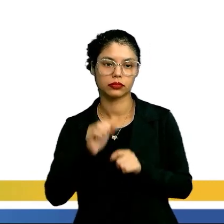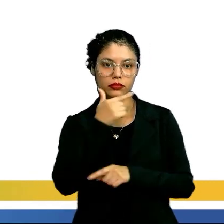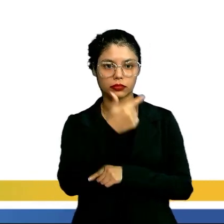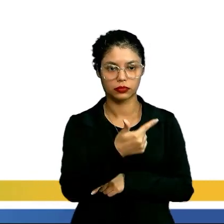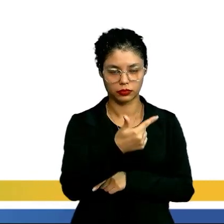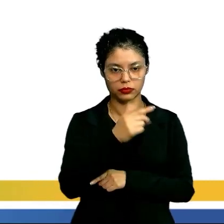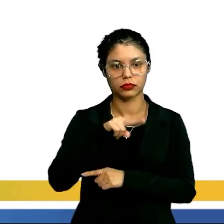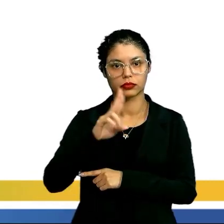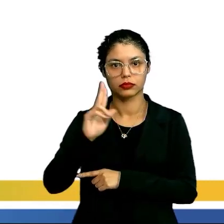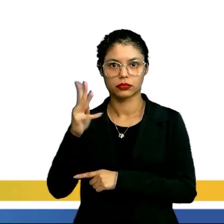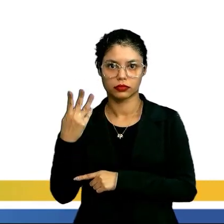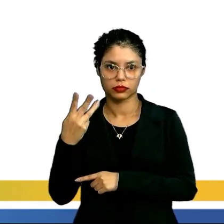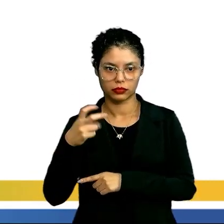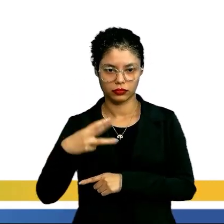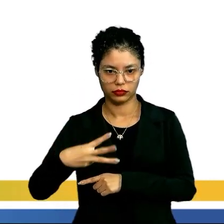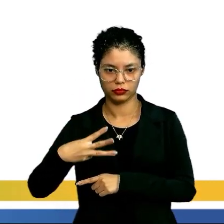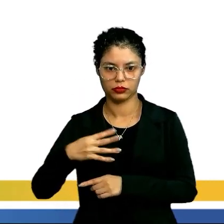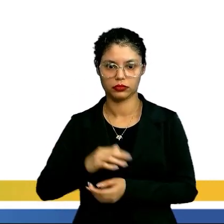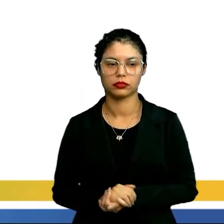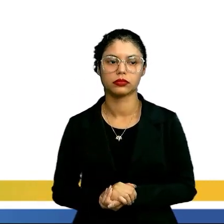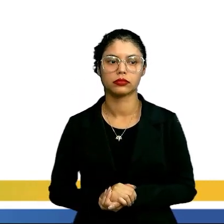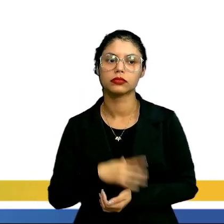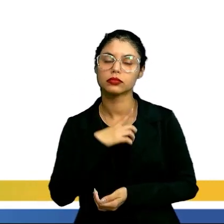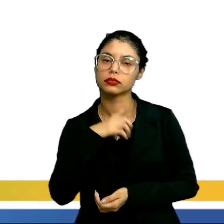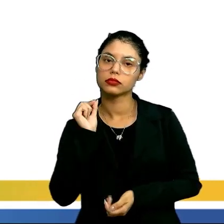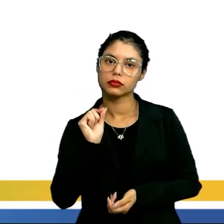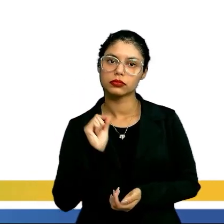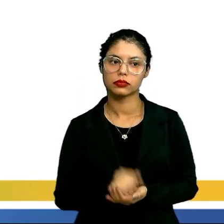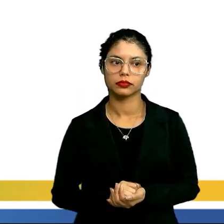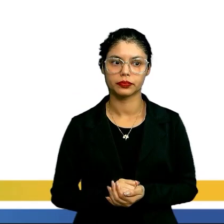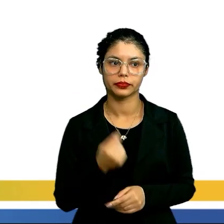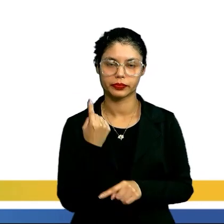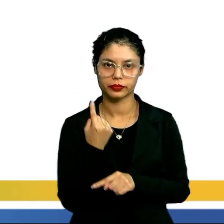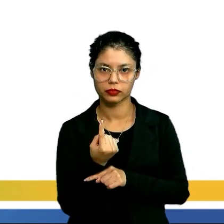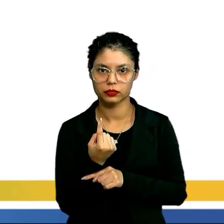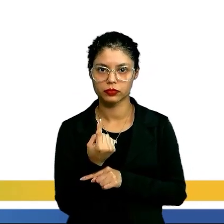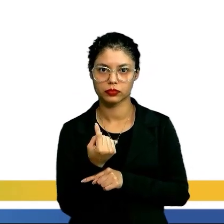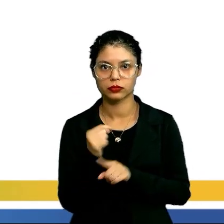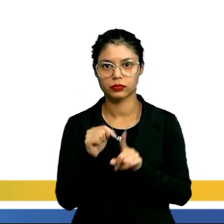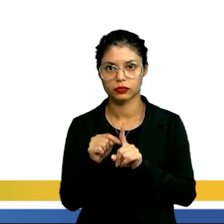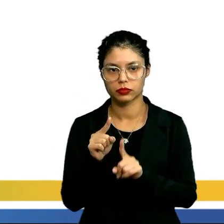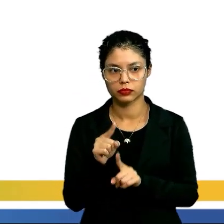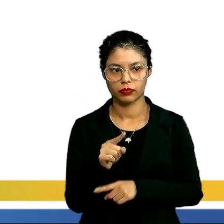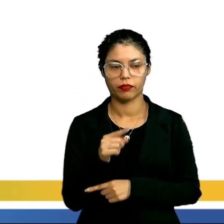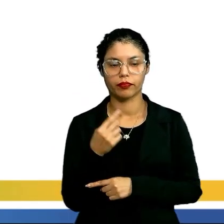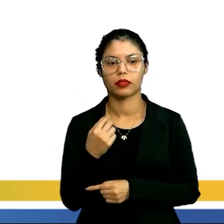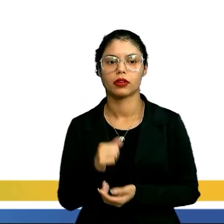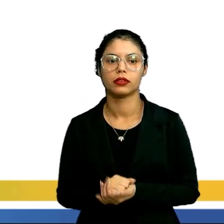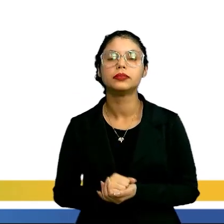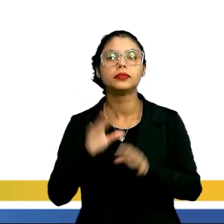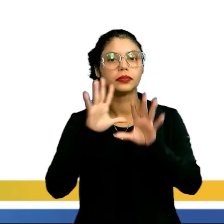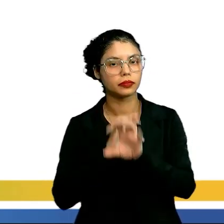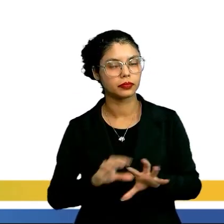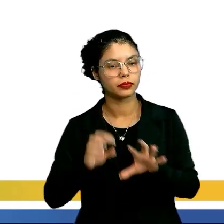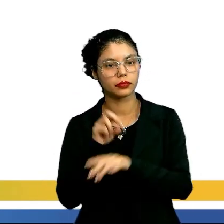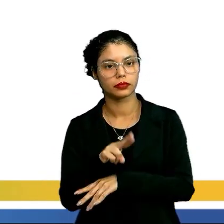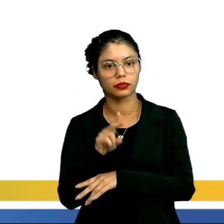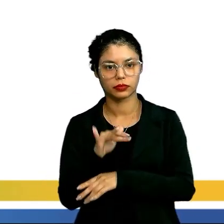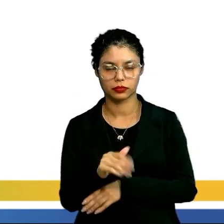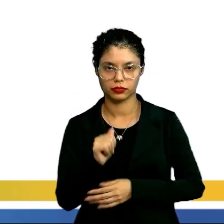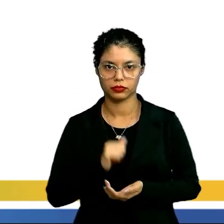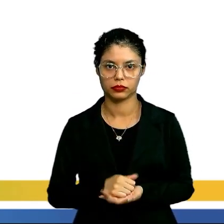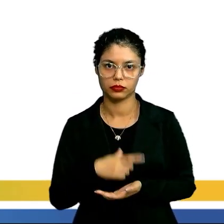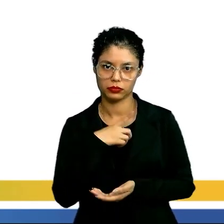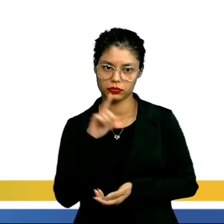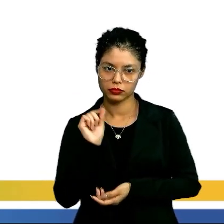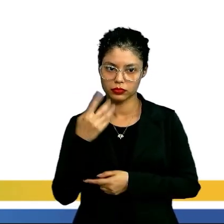2 mols de amônia. Nesse caso, eu tenho 1 volume de gás nitrogênio e 3 volumes de gás hidrogênio. Isso vai dar